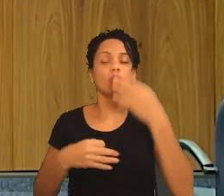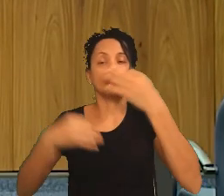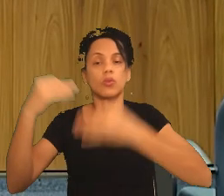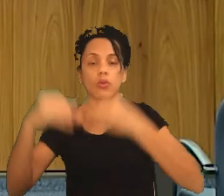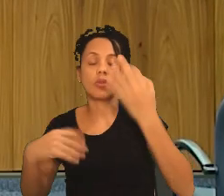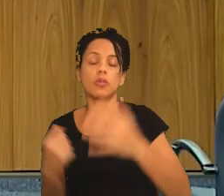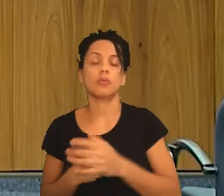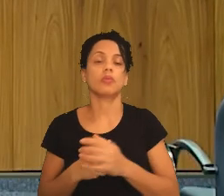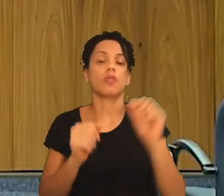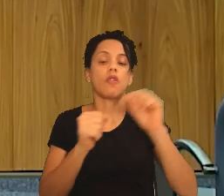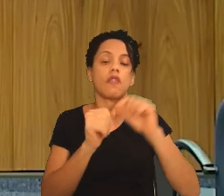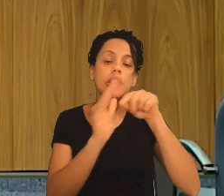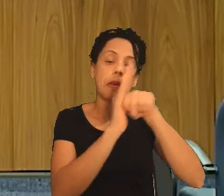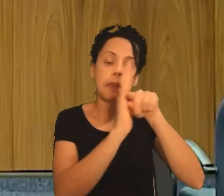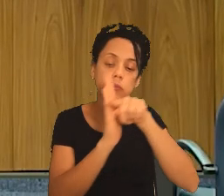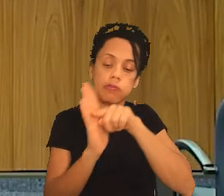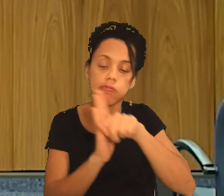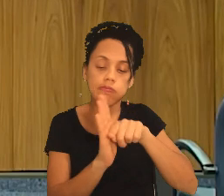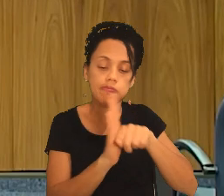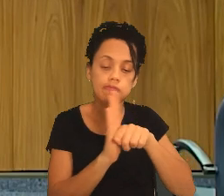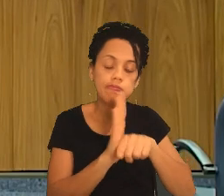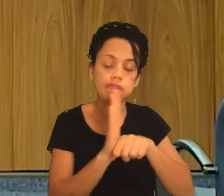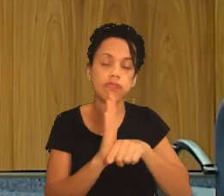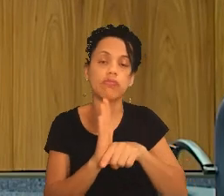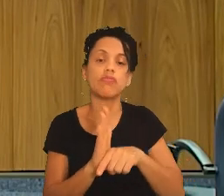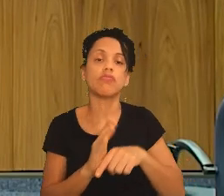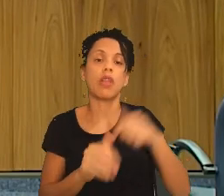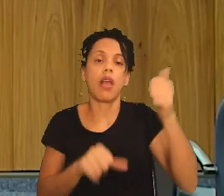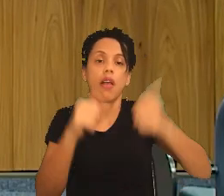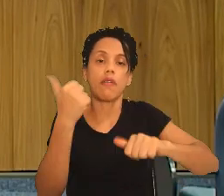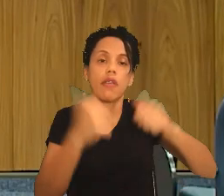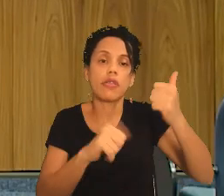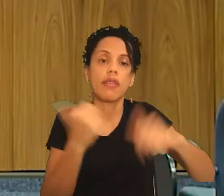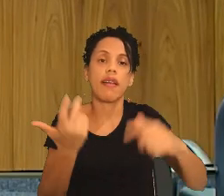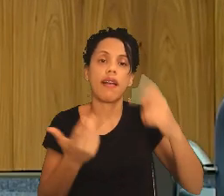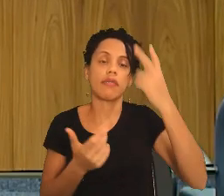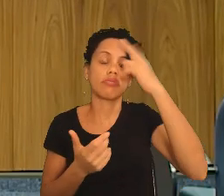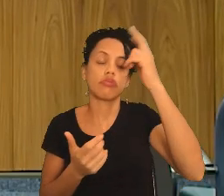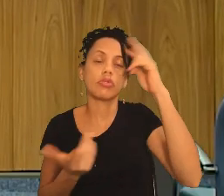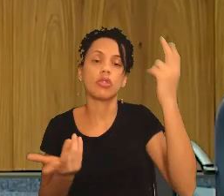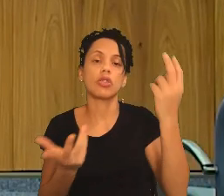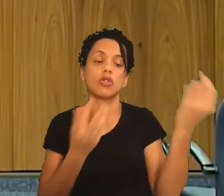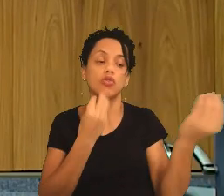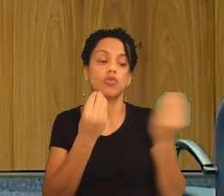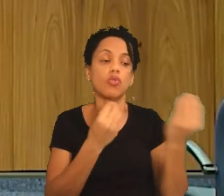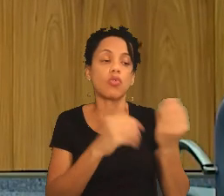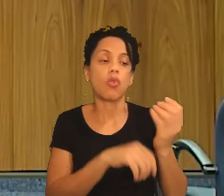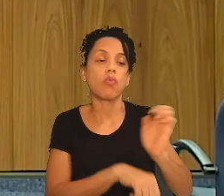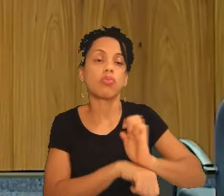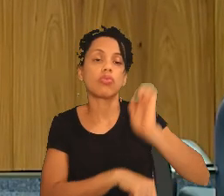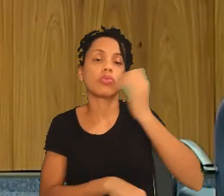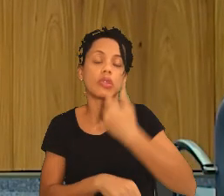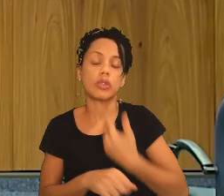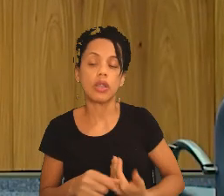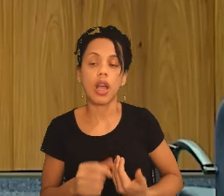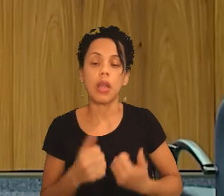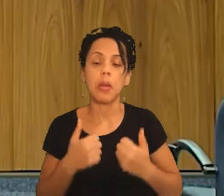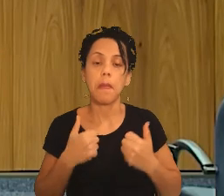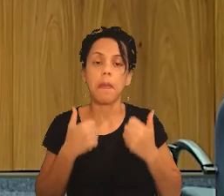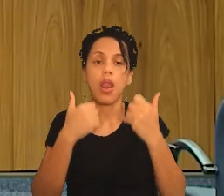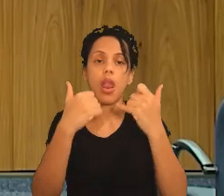com esses saberes que estão estabelecidos e trazer isso para os processos e desenvolver, ao mesmo tempo, desenvolver teses